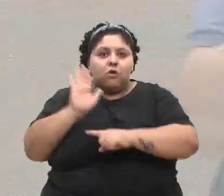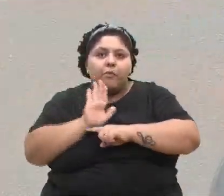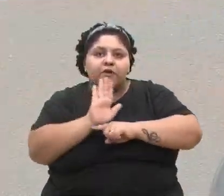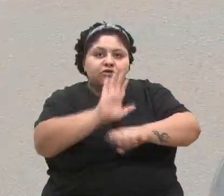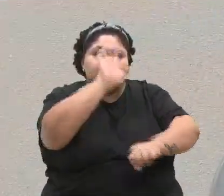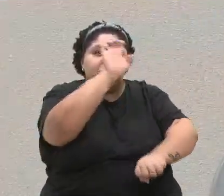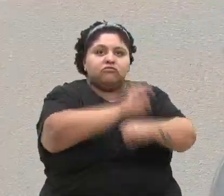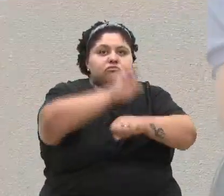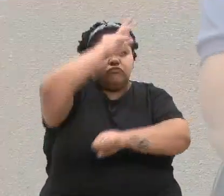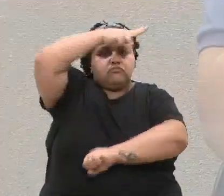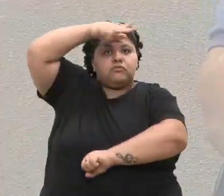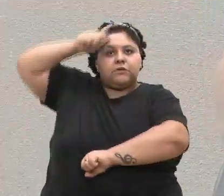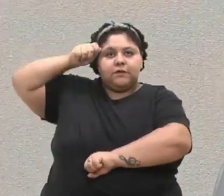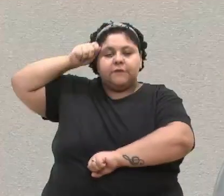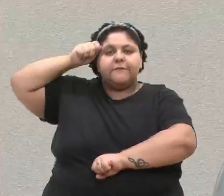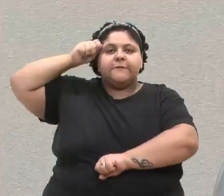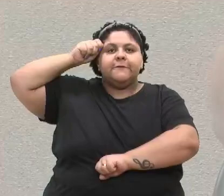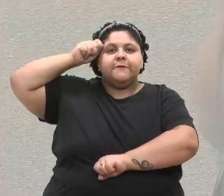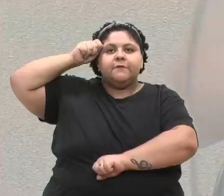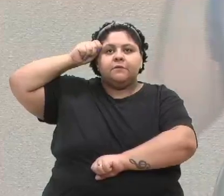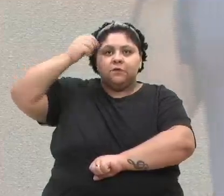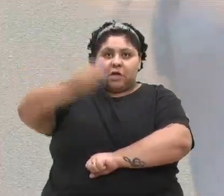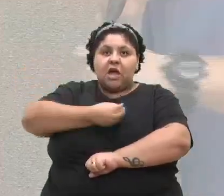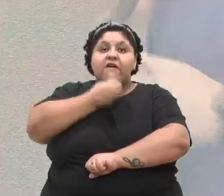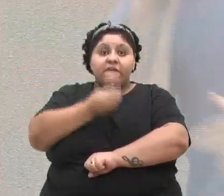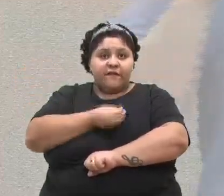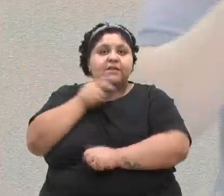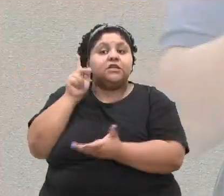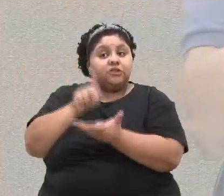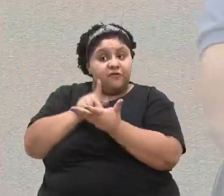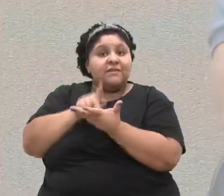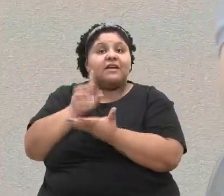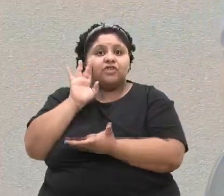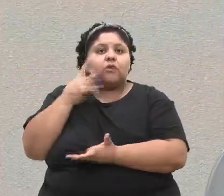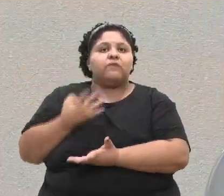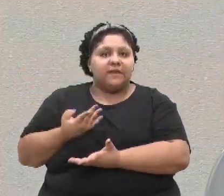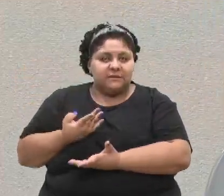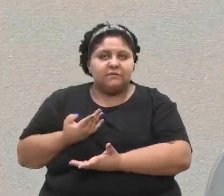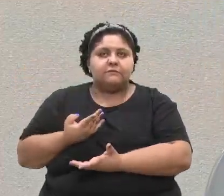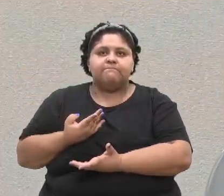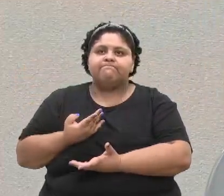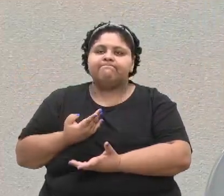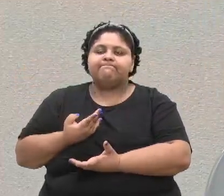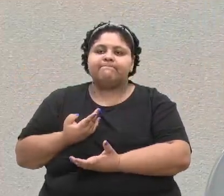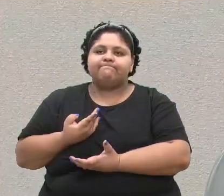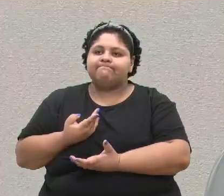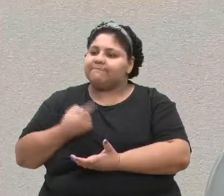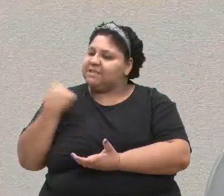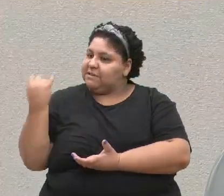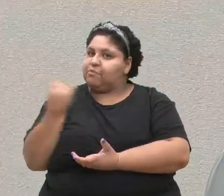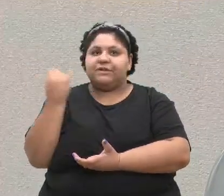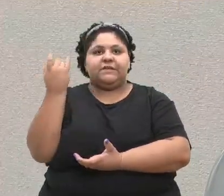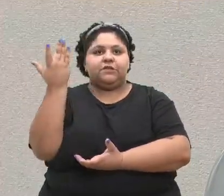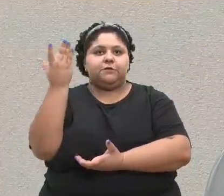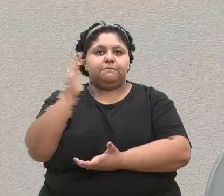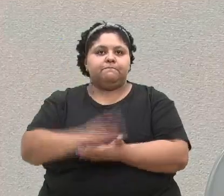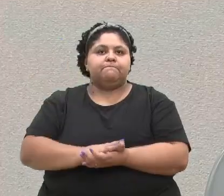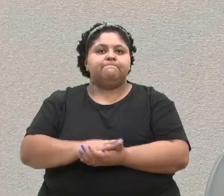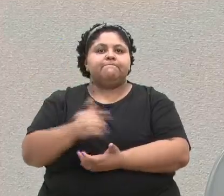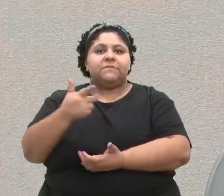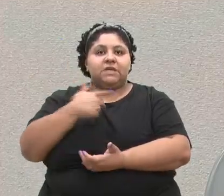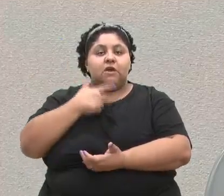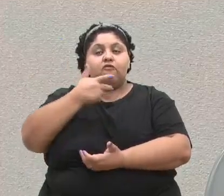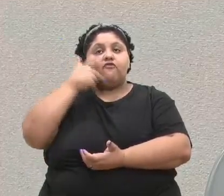e os municípios, que é onde a vida efetiva das pessoas acontece. É fundamental. Eu